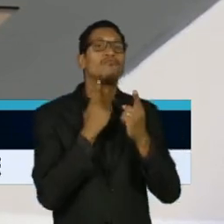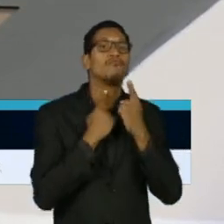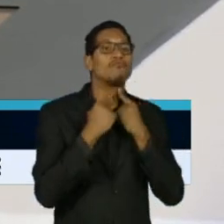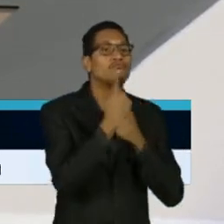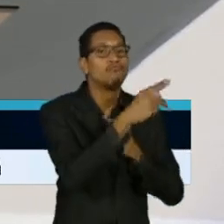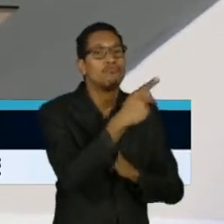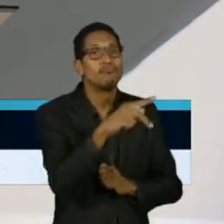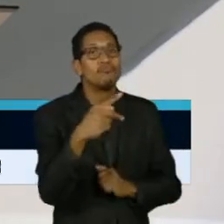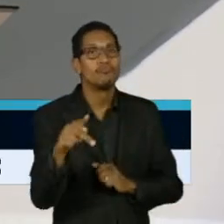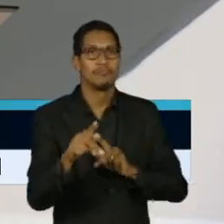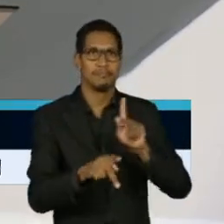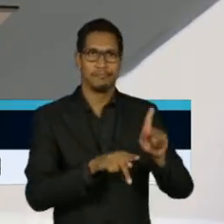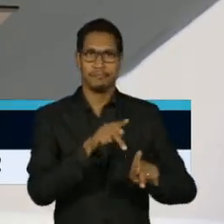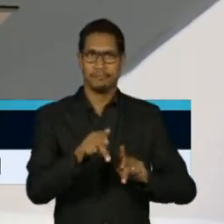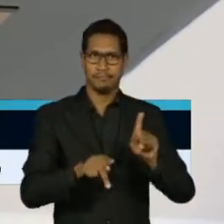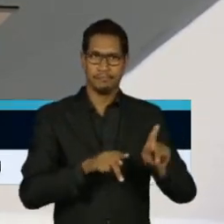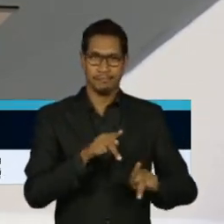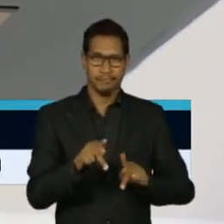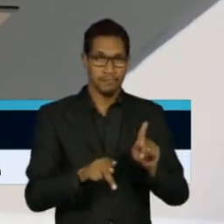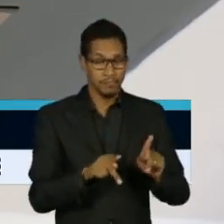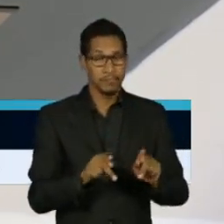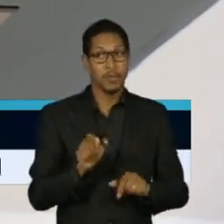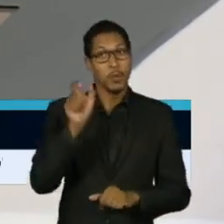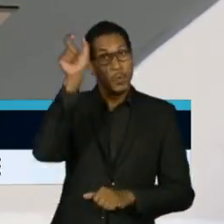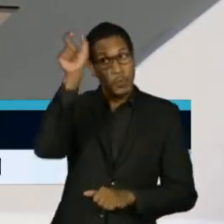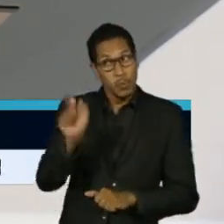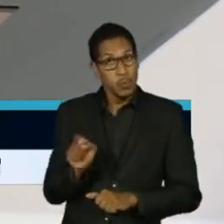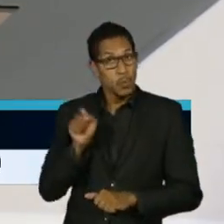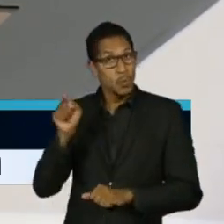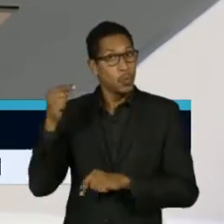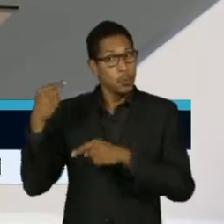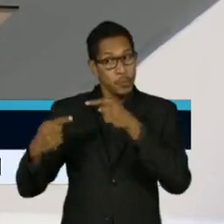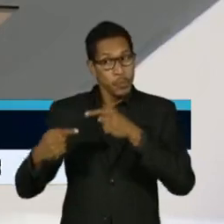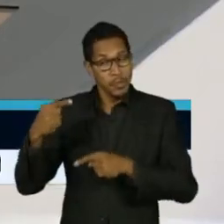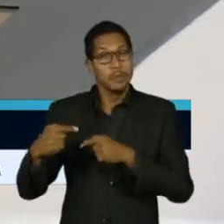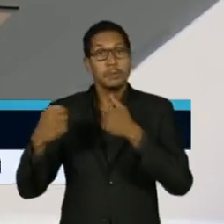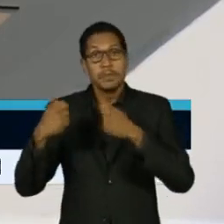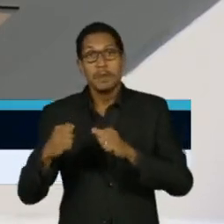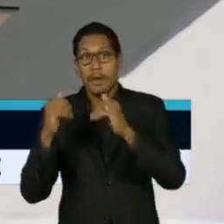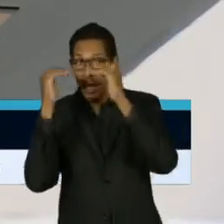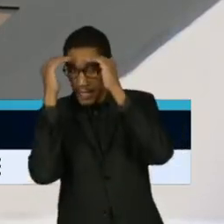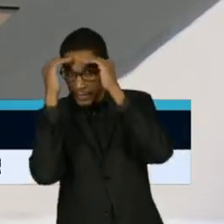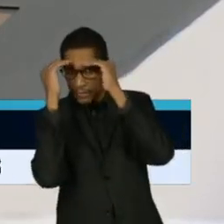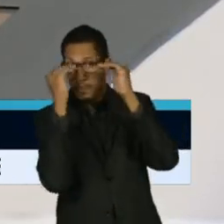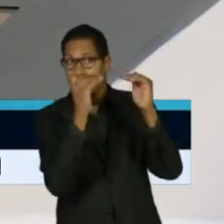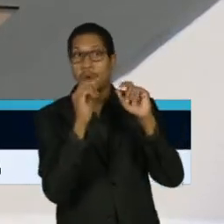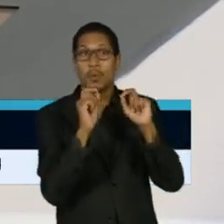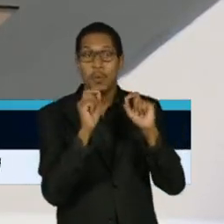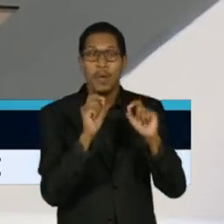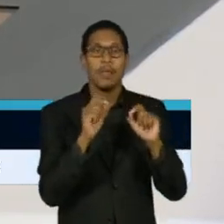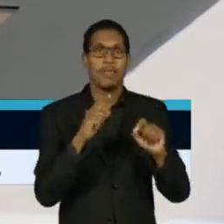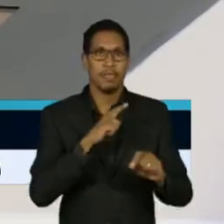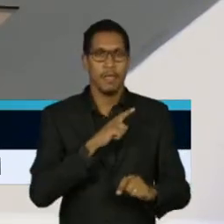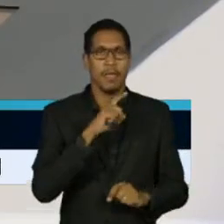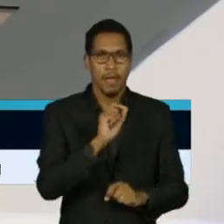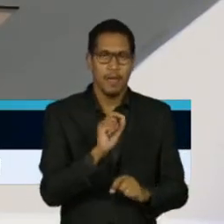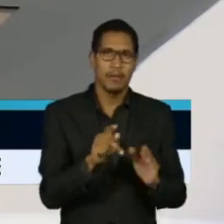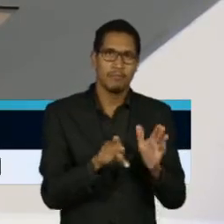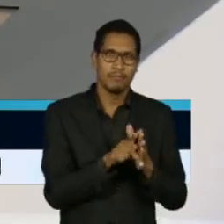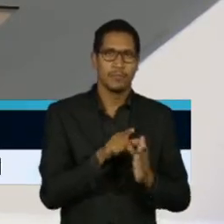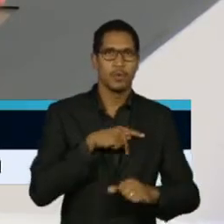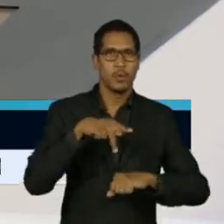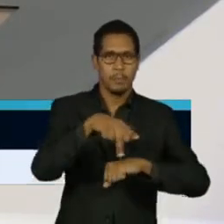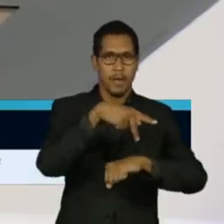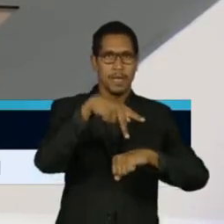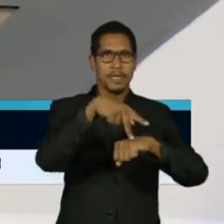O que nós temos que esperar dos políticos é que eles respeitem a estrutura da República. Disto é que eu tenho